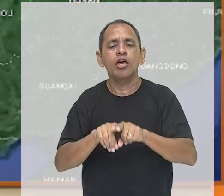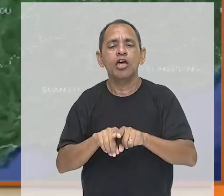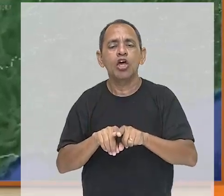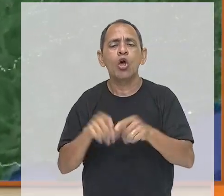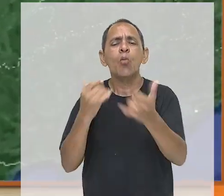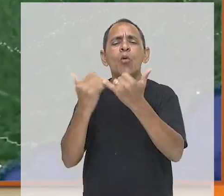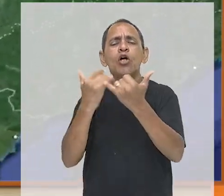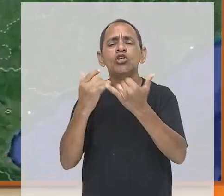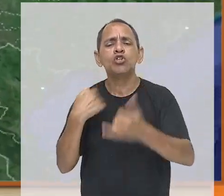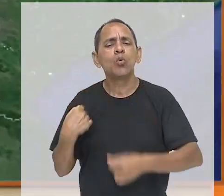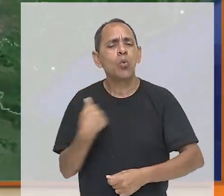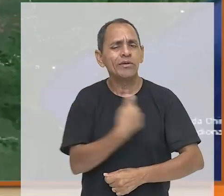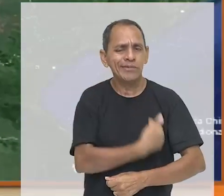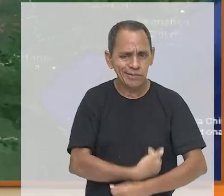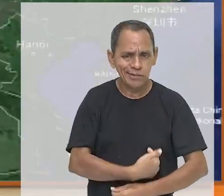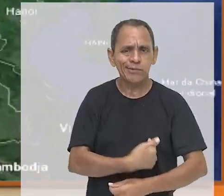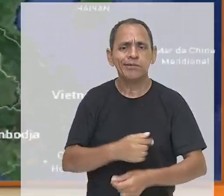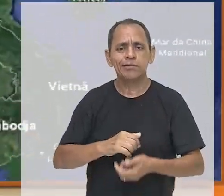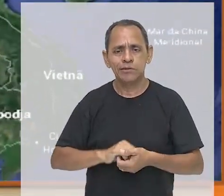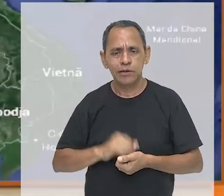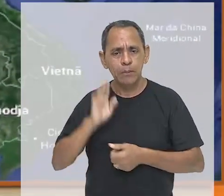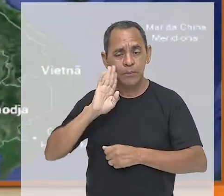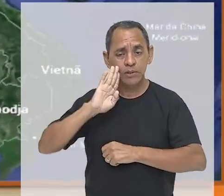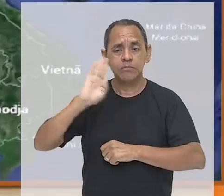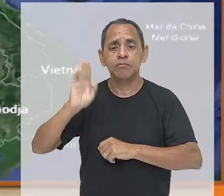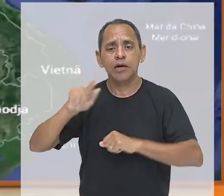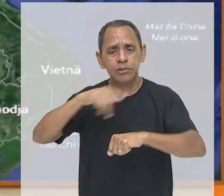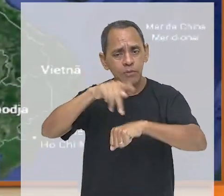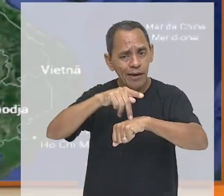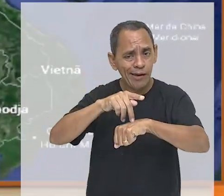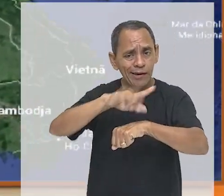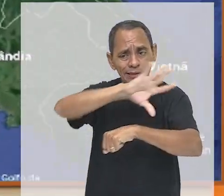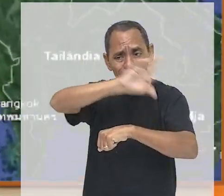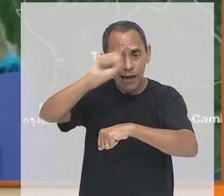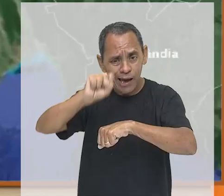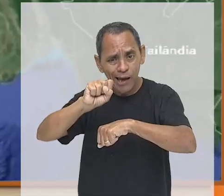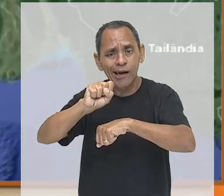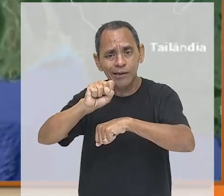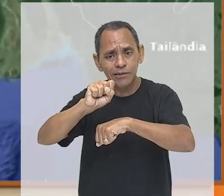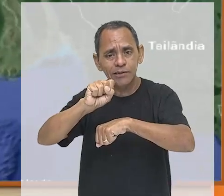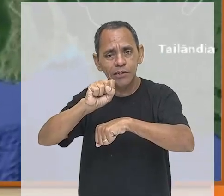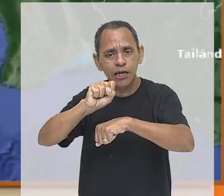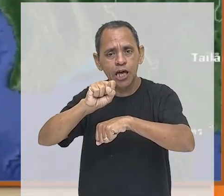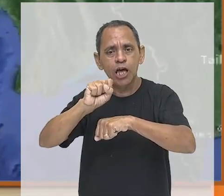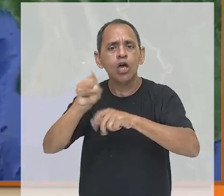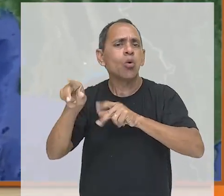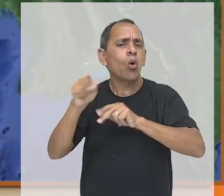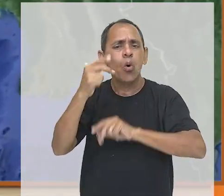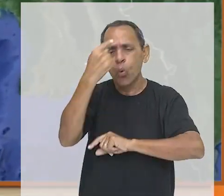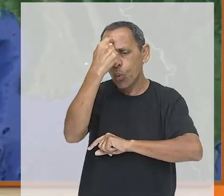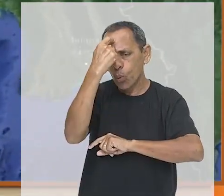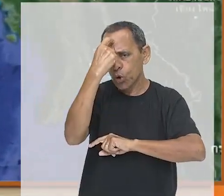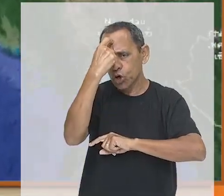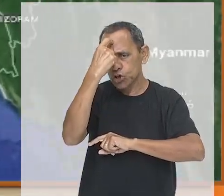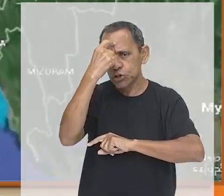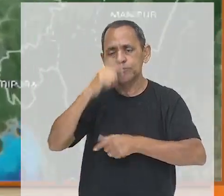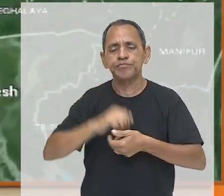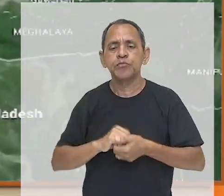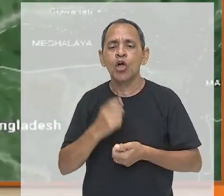a China, gente, também é um dos principais países asiáticos, assim como a Índia, né? Então, a gente